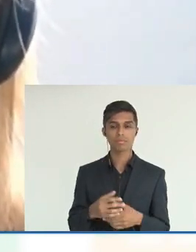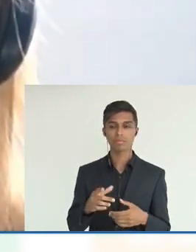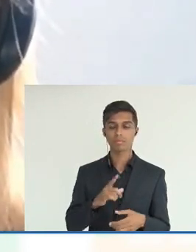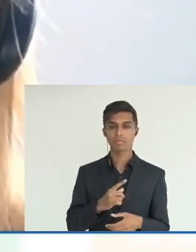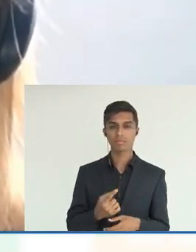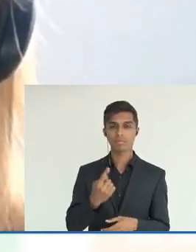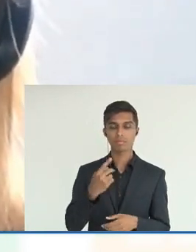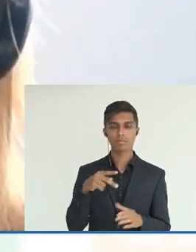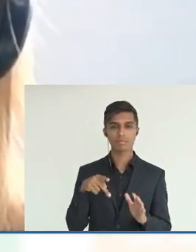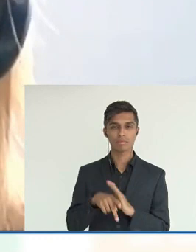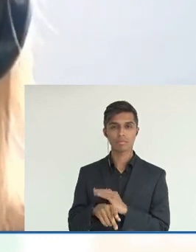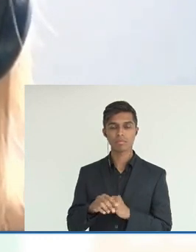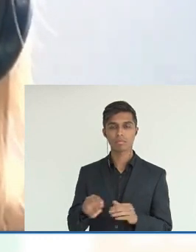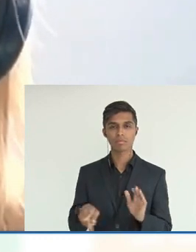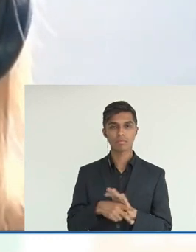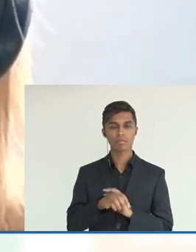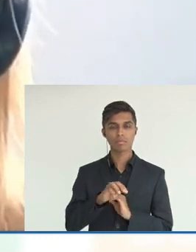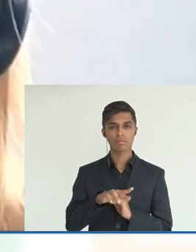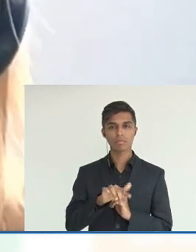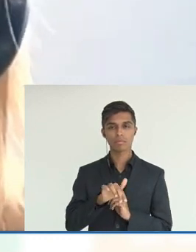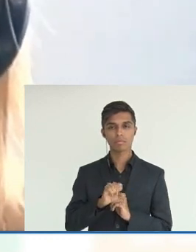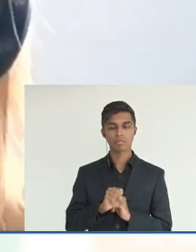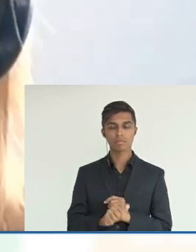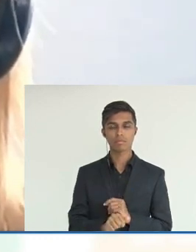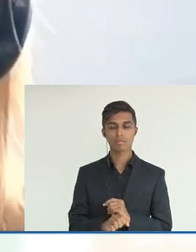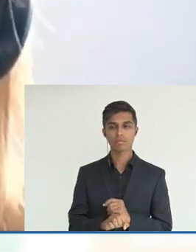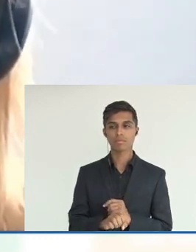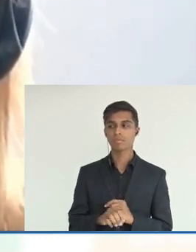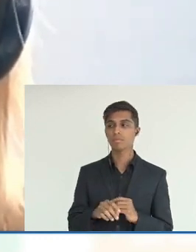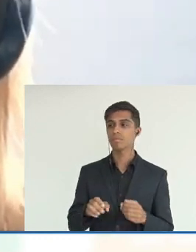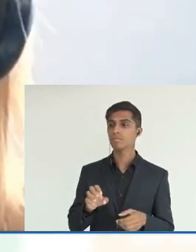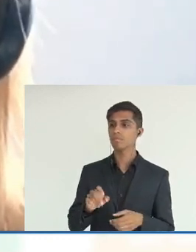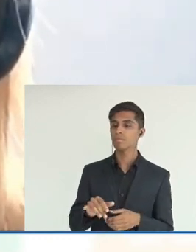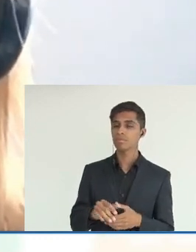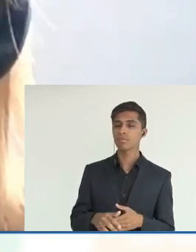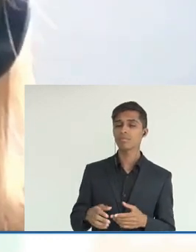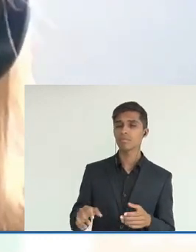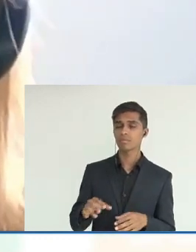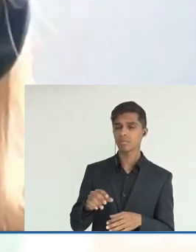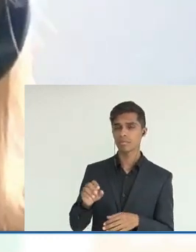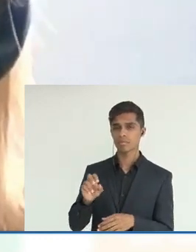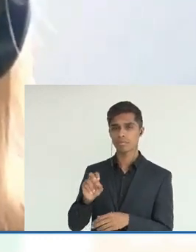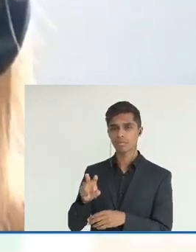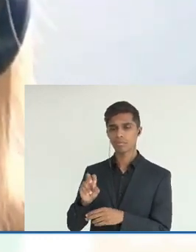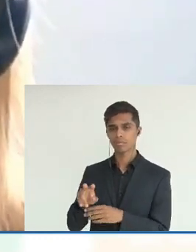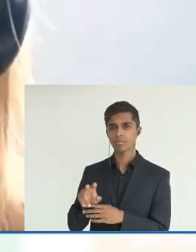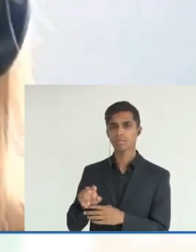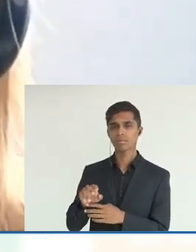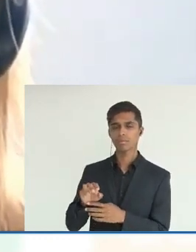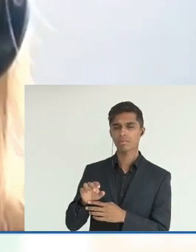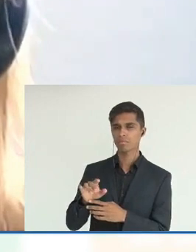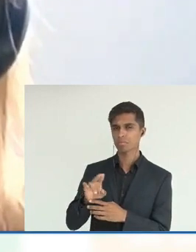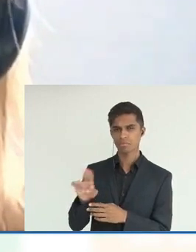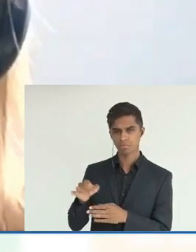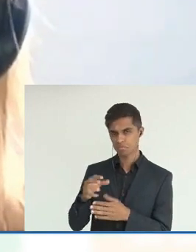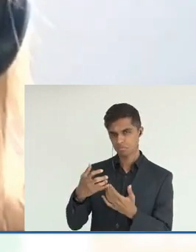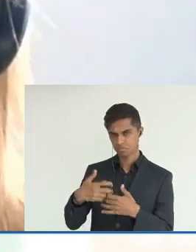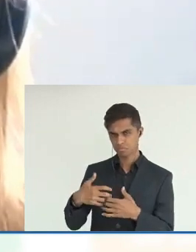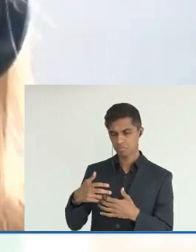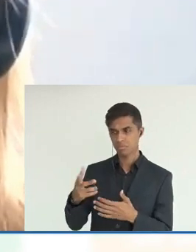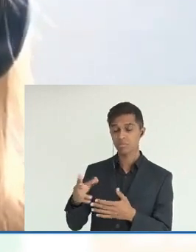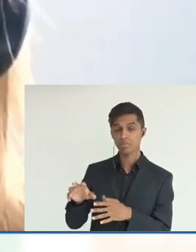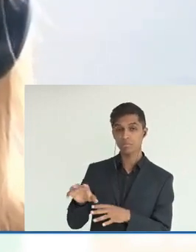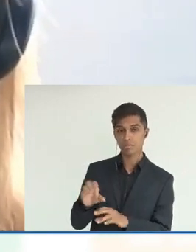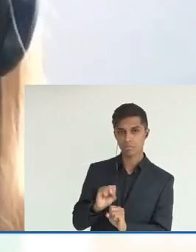Ele pergunta, no caso de intoxicações por glifosato na capina química, efetuada pelo próprio